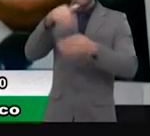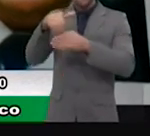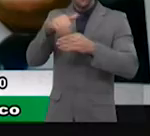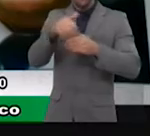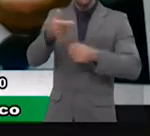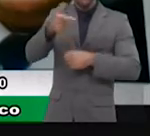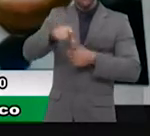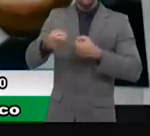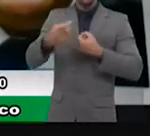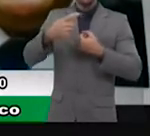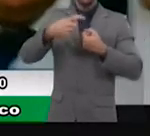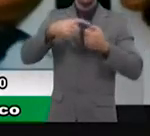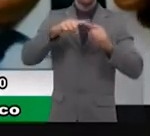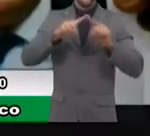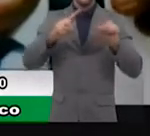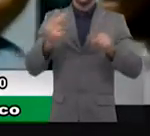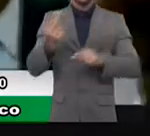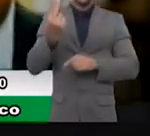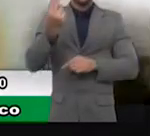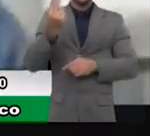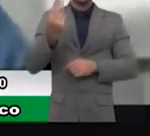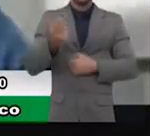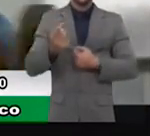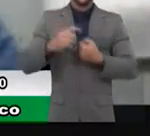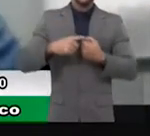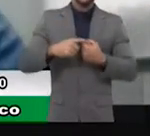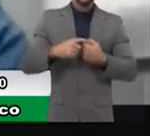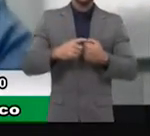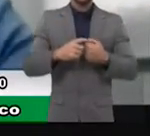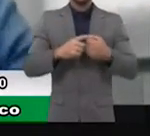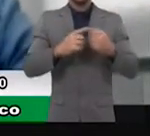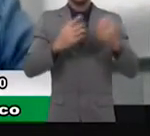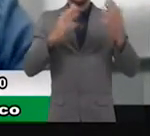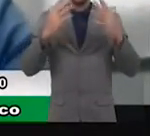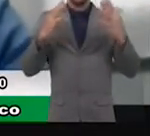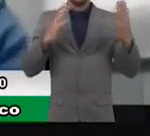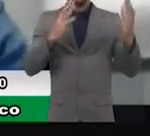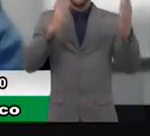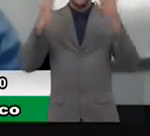no próximo mandato. Tá bom? Muito obrigado, senhores vereadores.